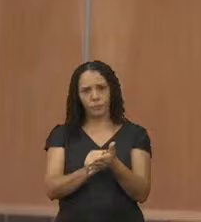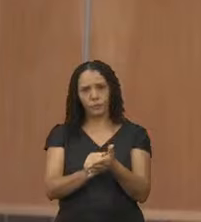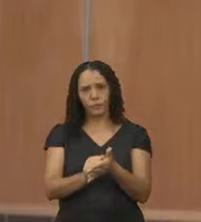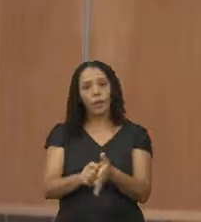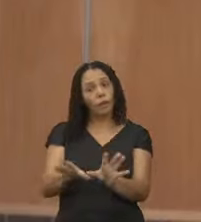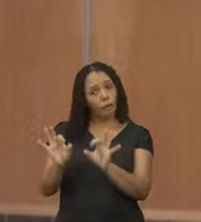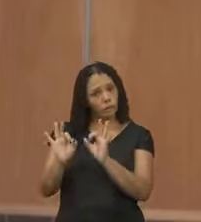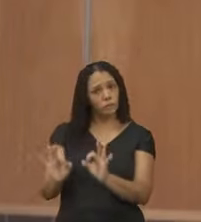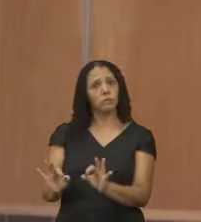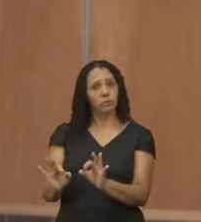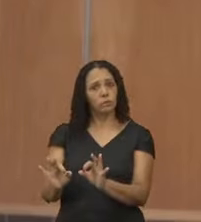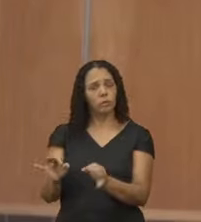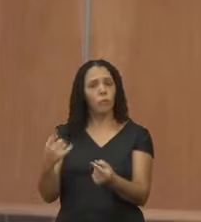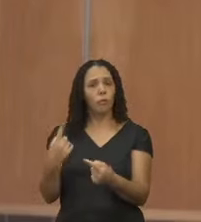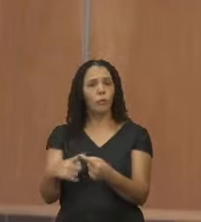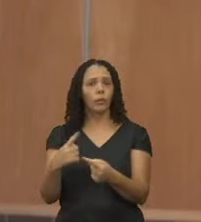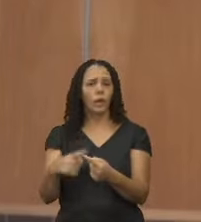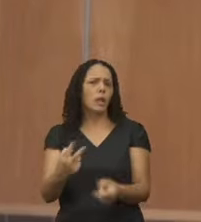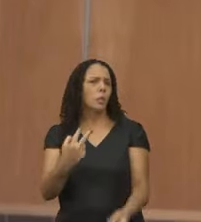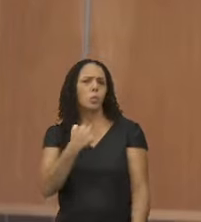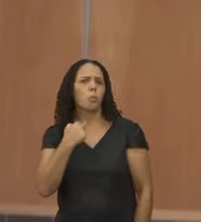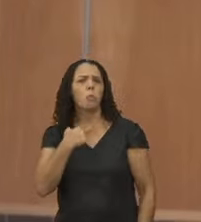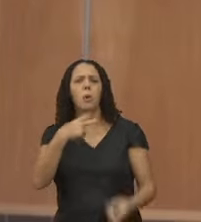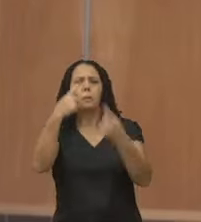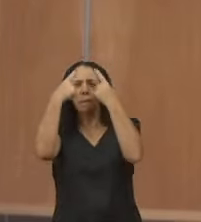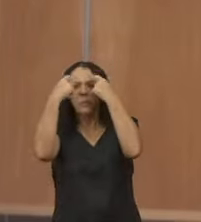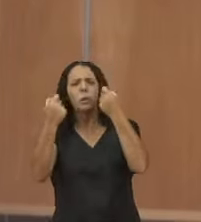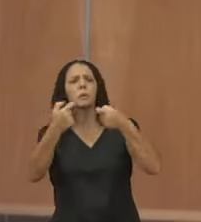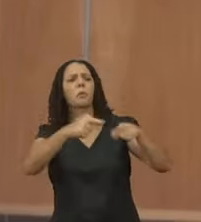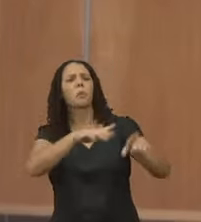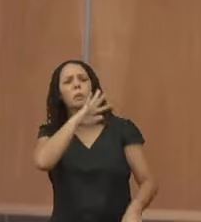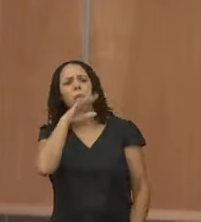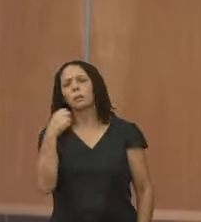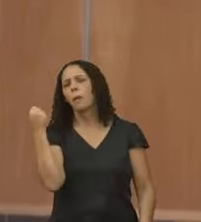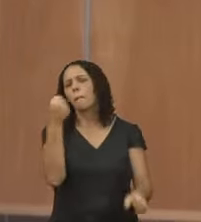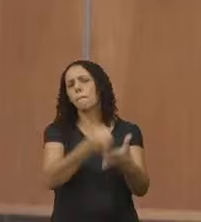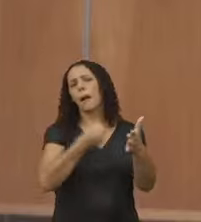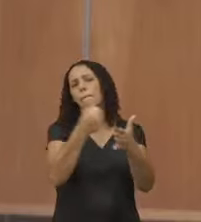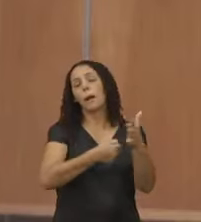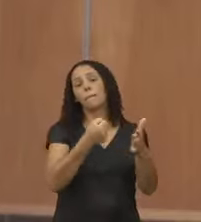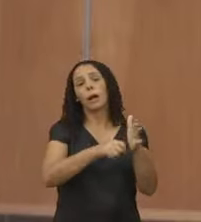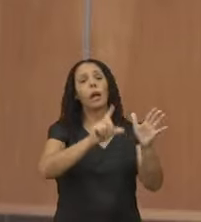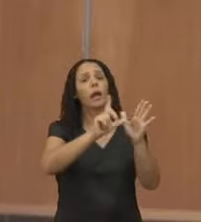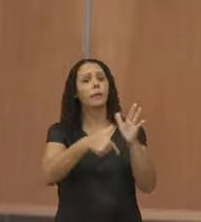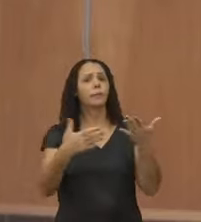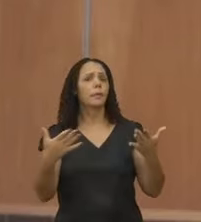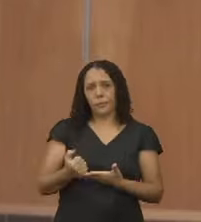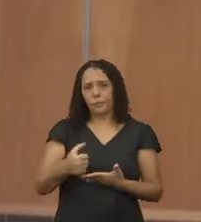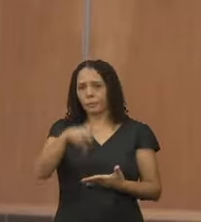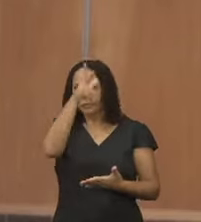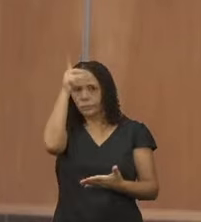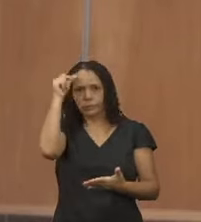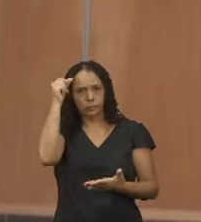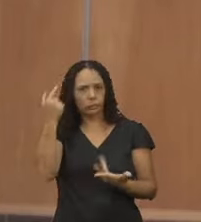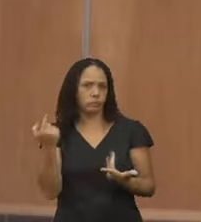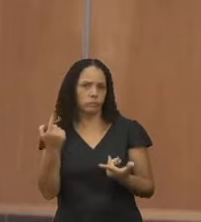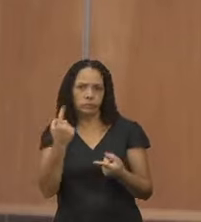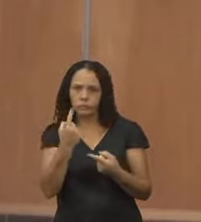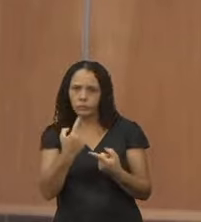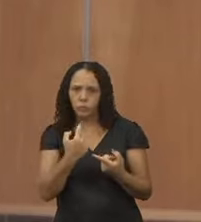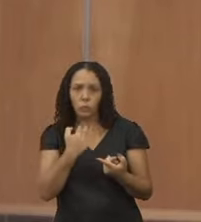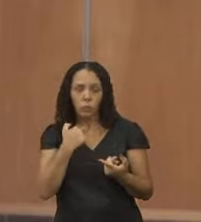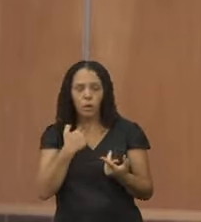justo, né? Porque você não pode maltratar um animal, você não pode bater no animal e depois você ter esses benefícios. A gente luta hoje contra